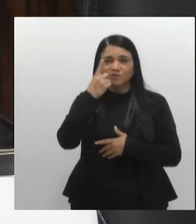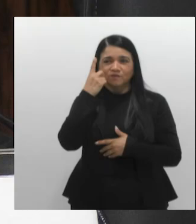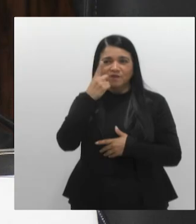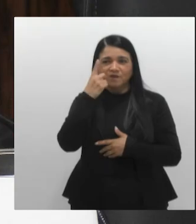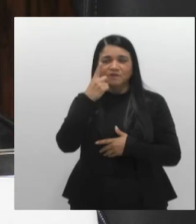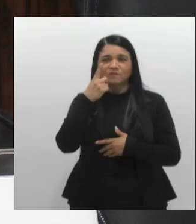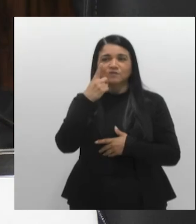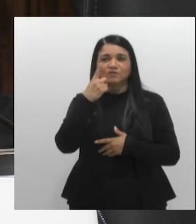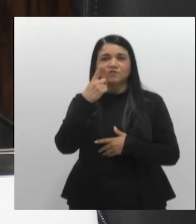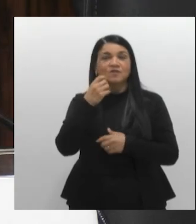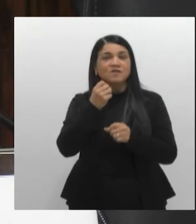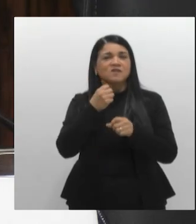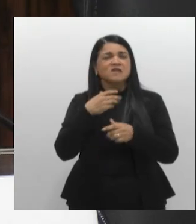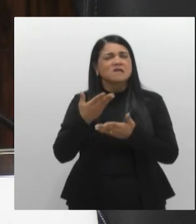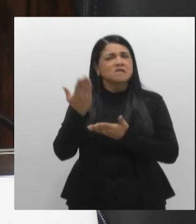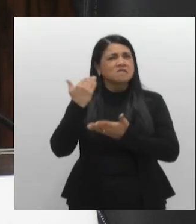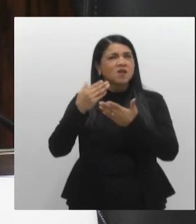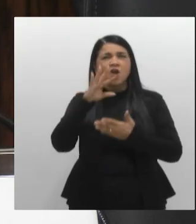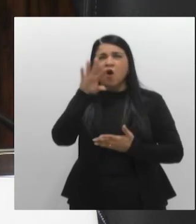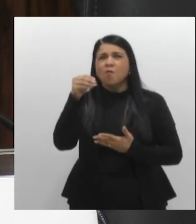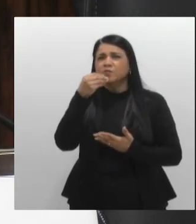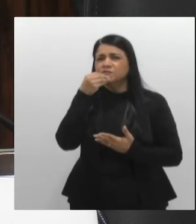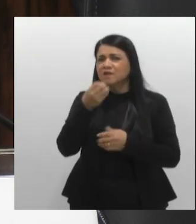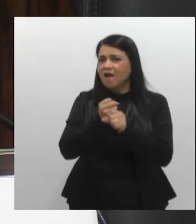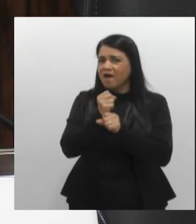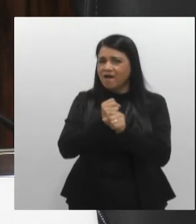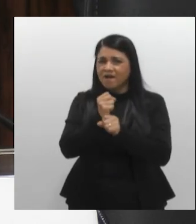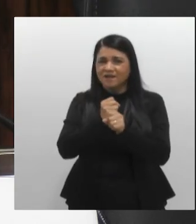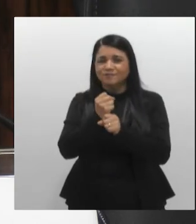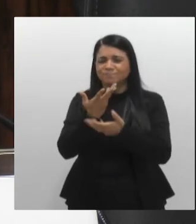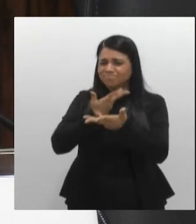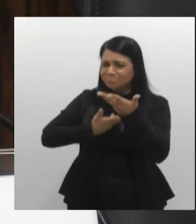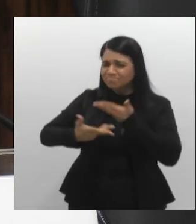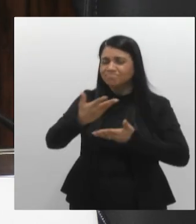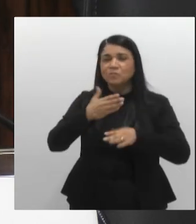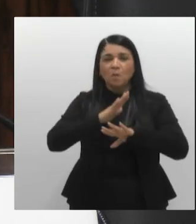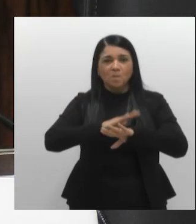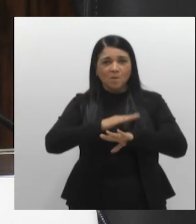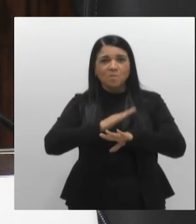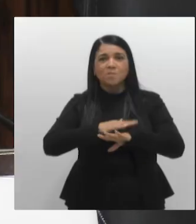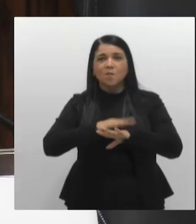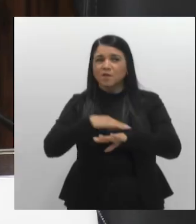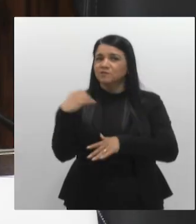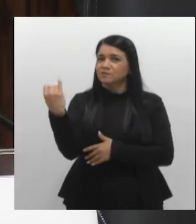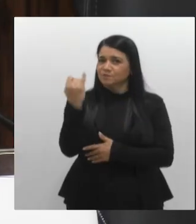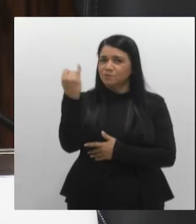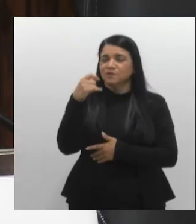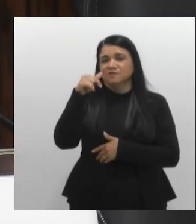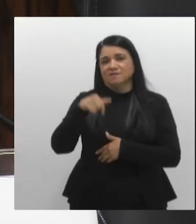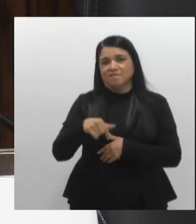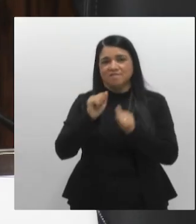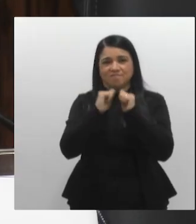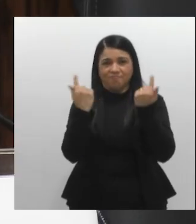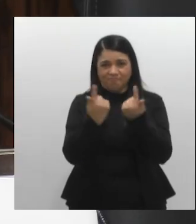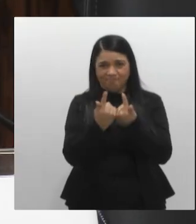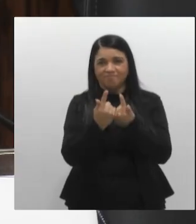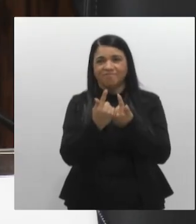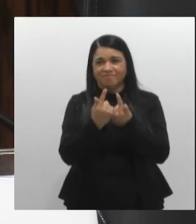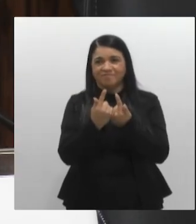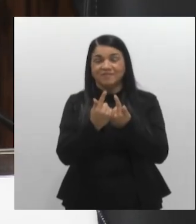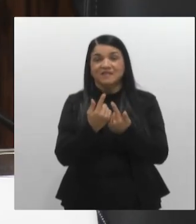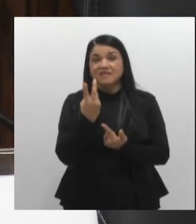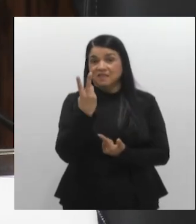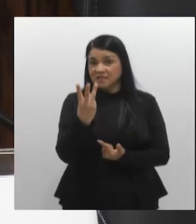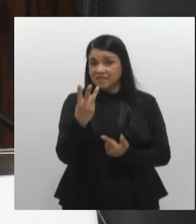tive muitos anos a oportunidade de também partilhar momentos muito importantes aqui, em 3